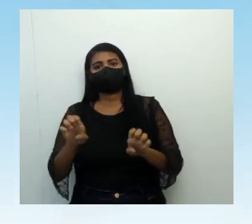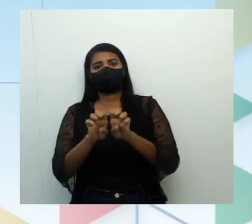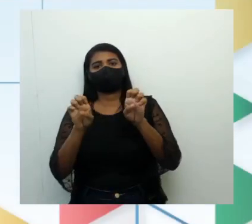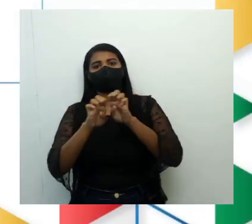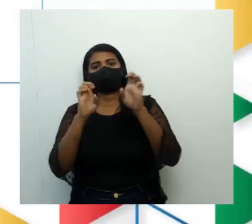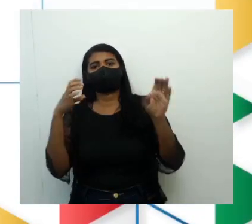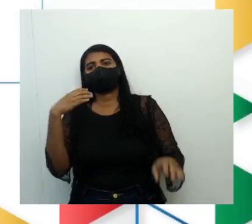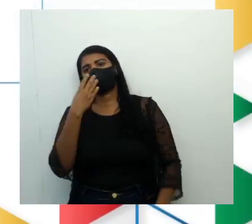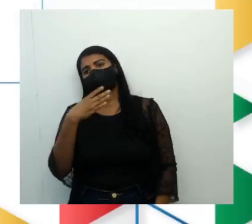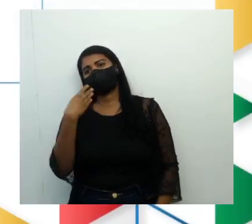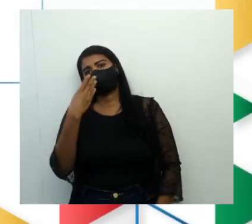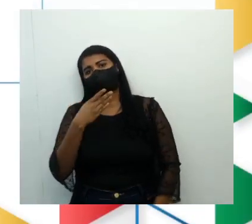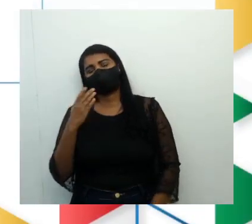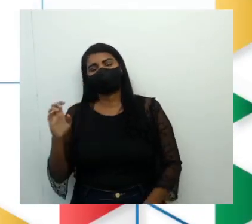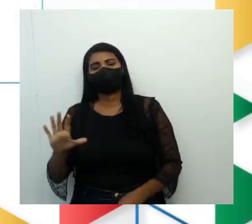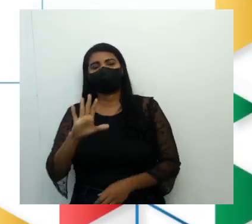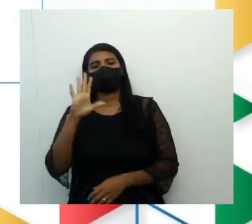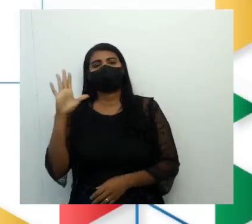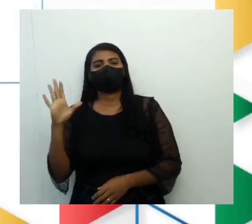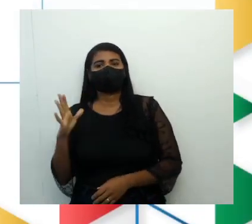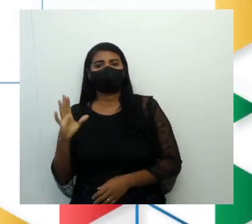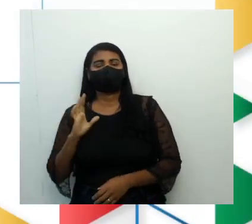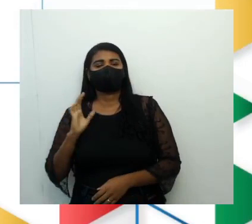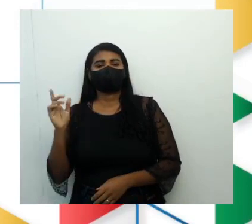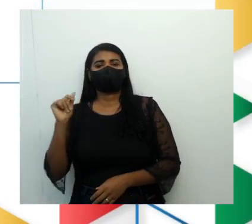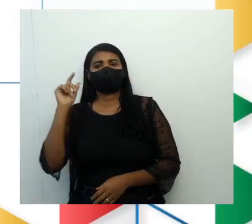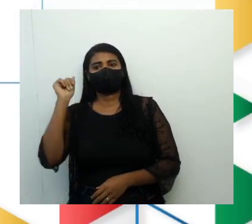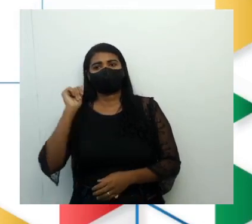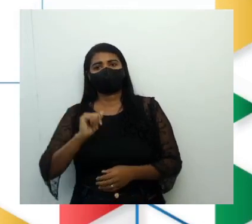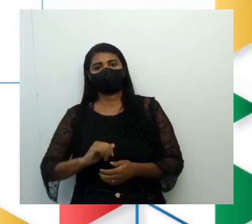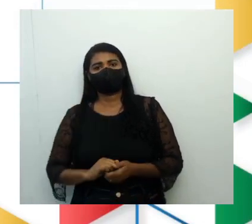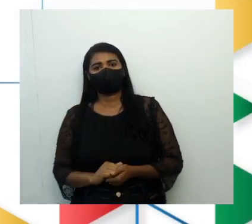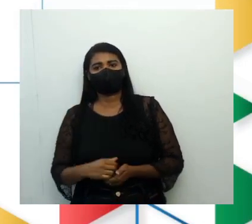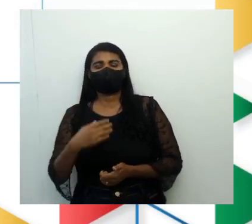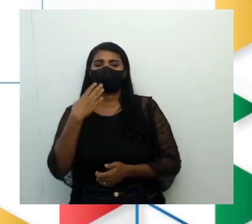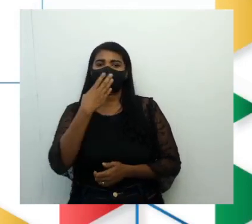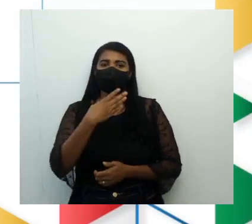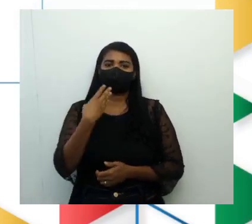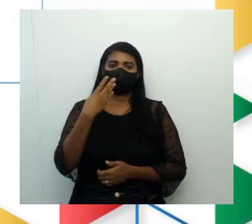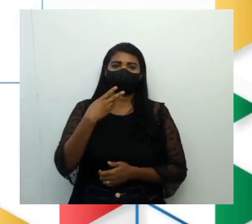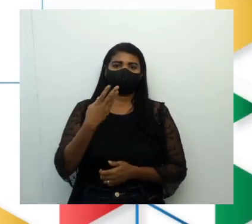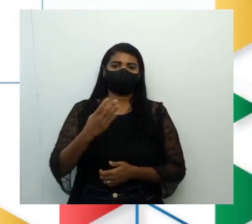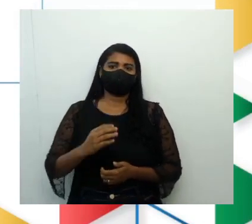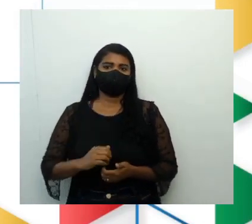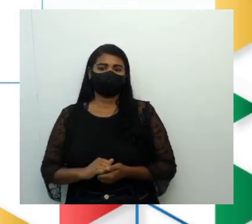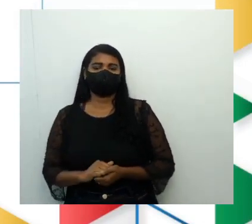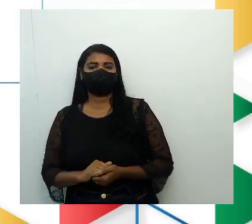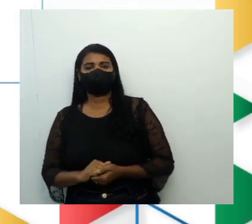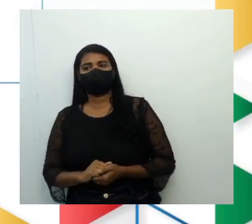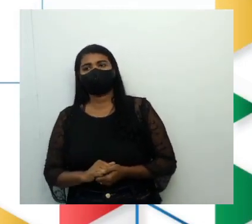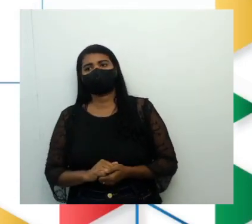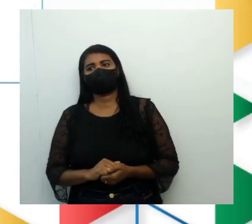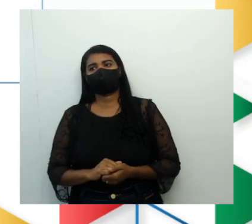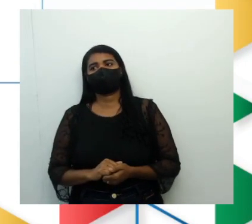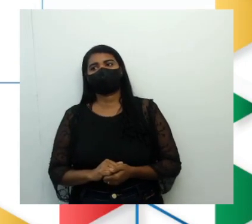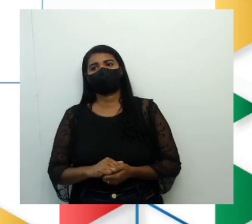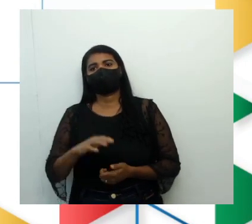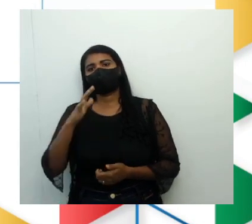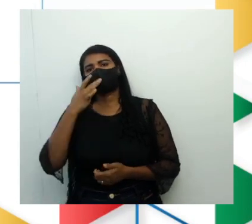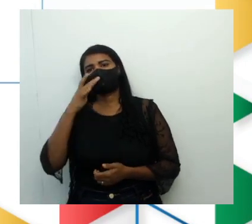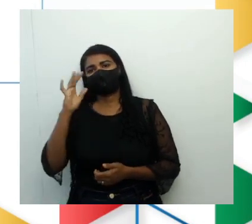na Europa, porque era raro e caro, gente. O açúcar era ouro naquela